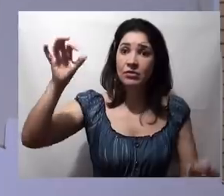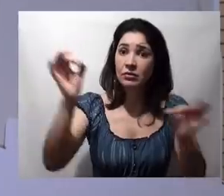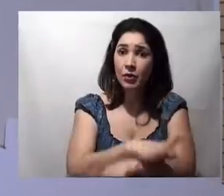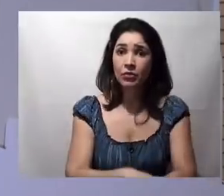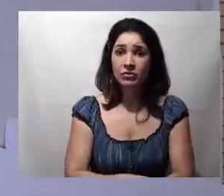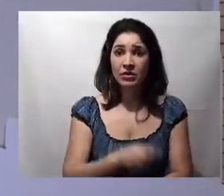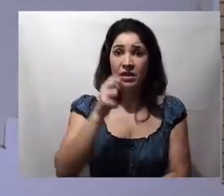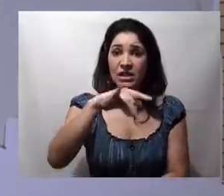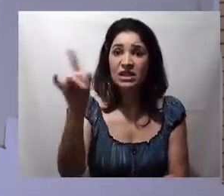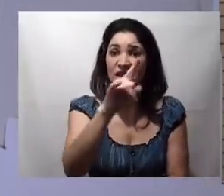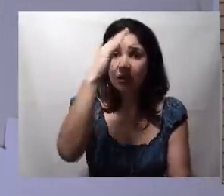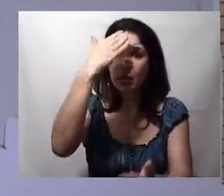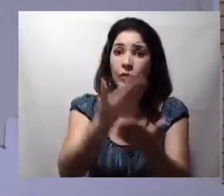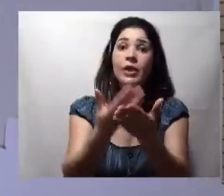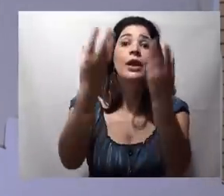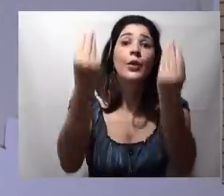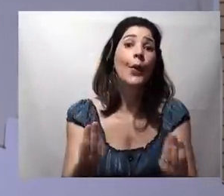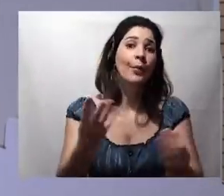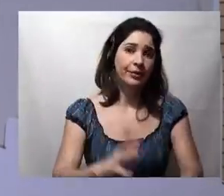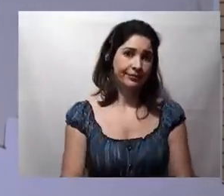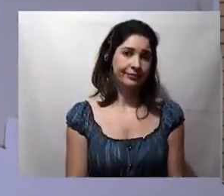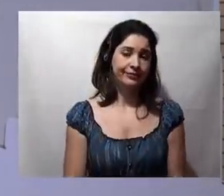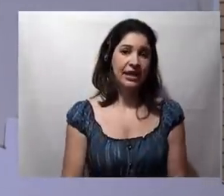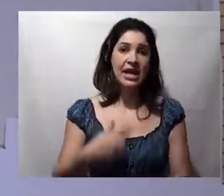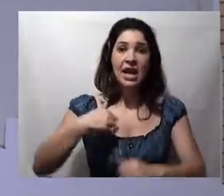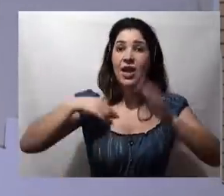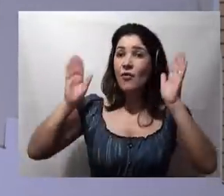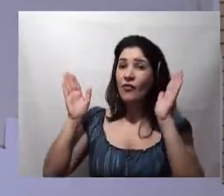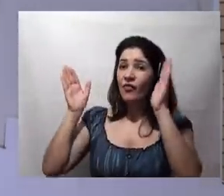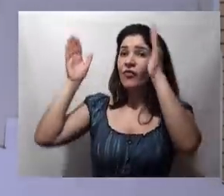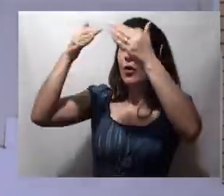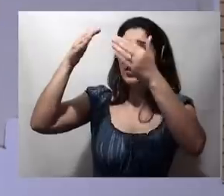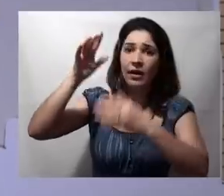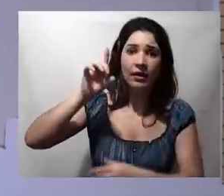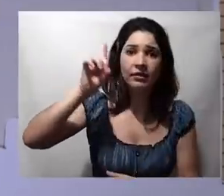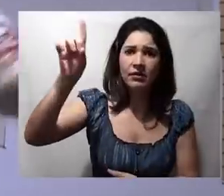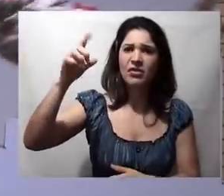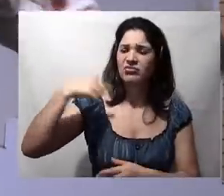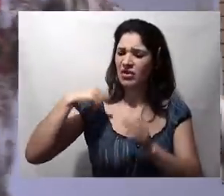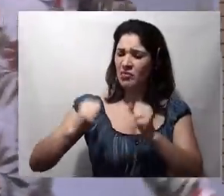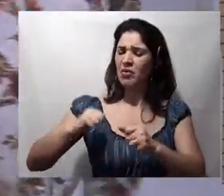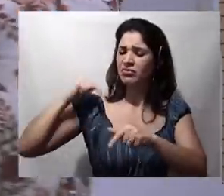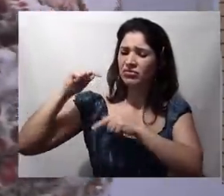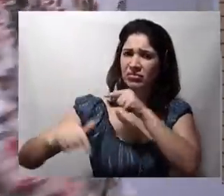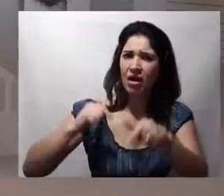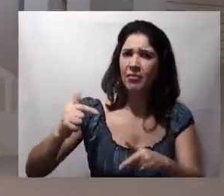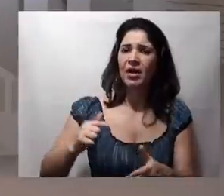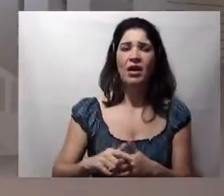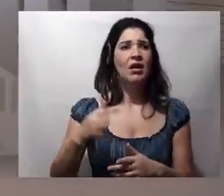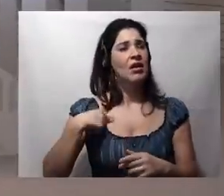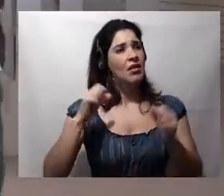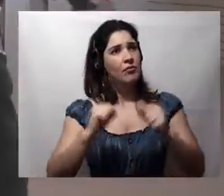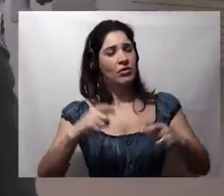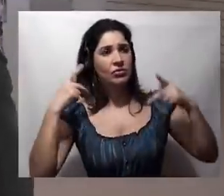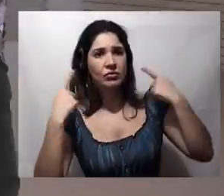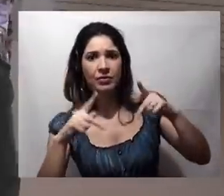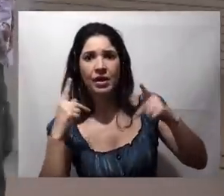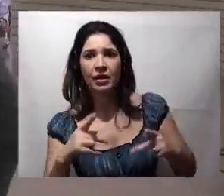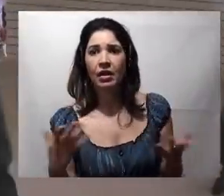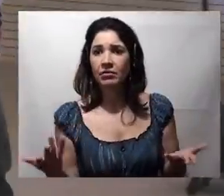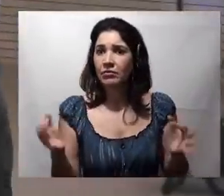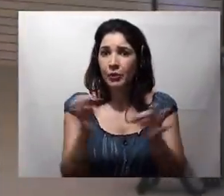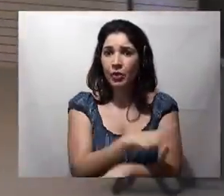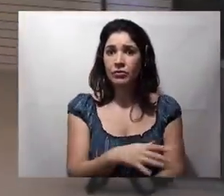mandar se concentre no que você pode não que você não pode trabalhar eu curtir um falando o cara vai